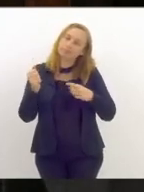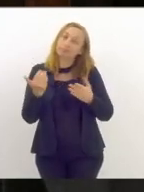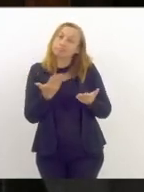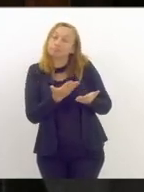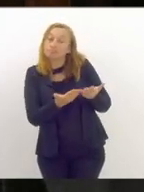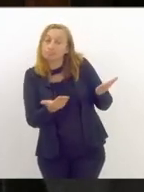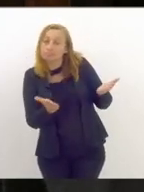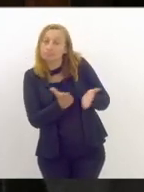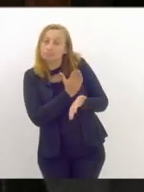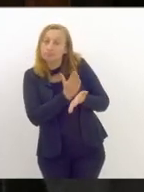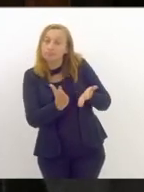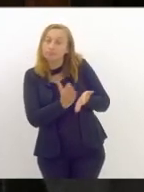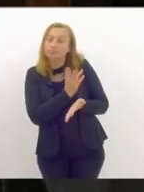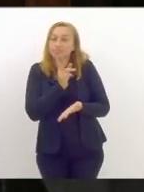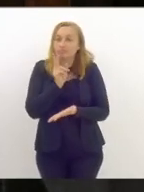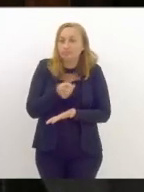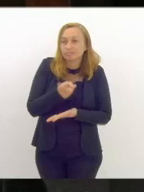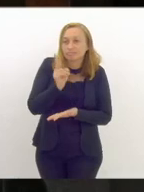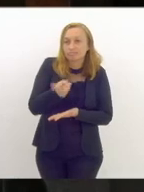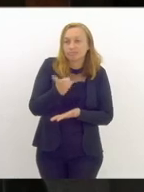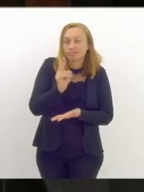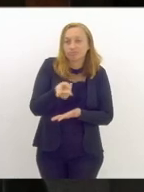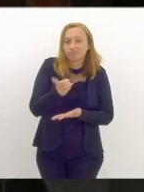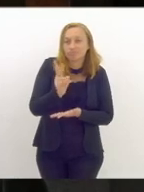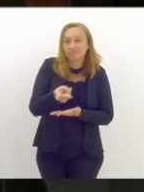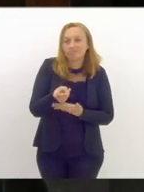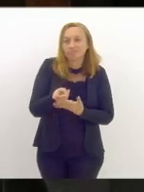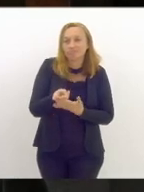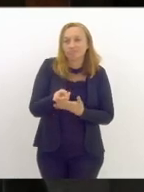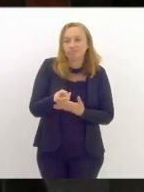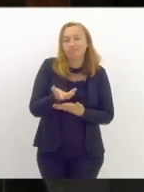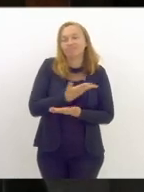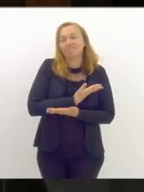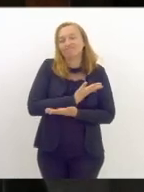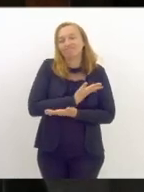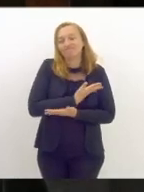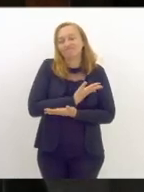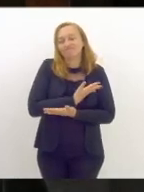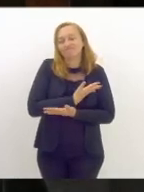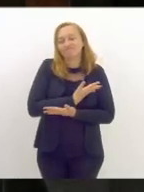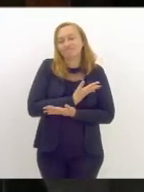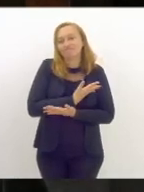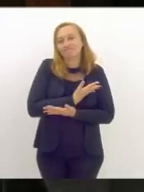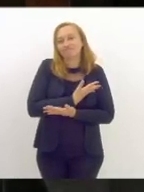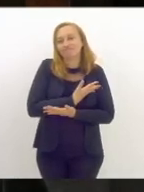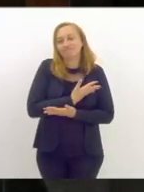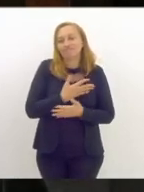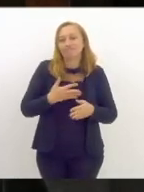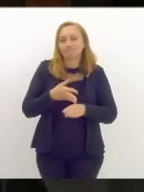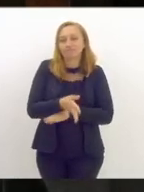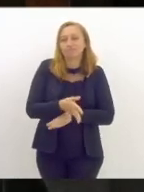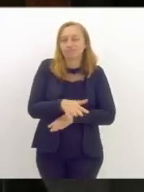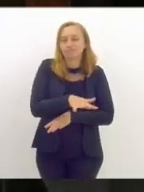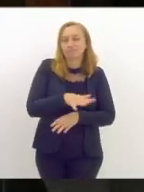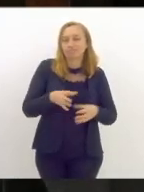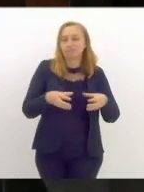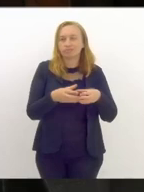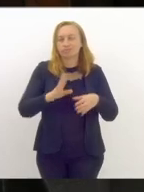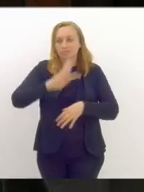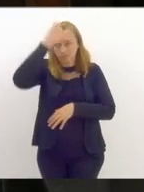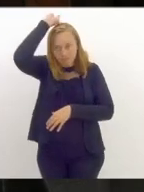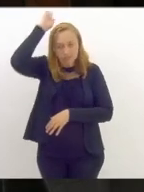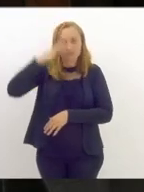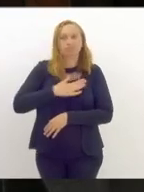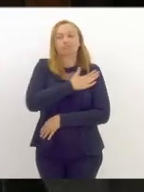derrotas, mas sempre, sempre, sempre com muitos amigos. desde a entrada no Corpo de Bombeiros Militar no ano